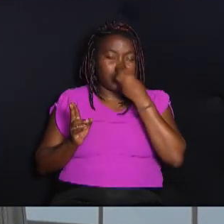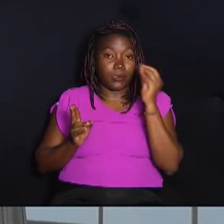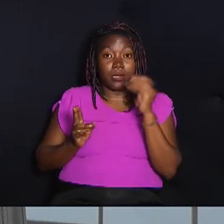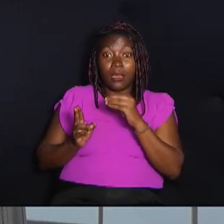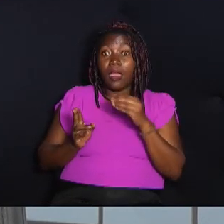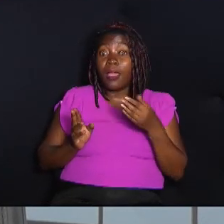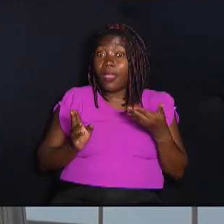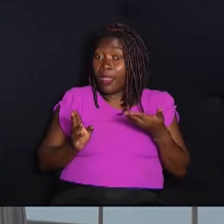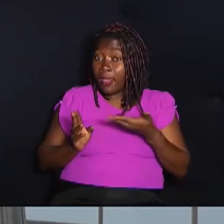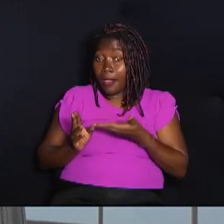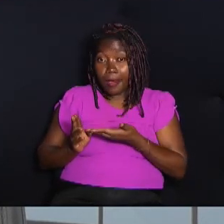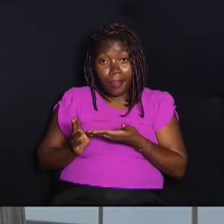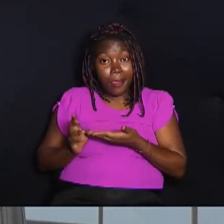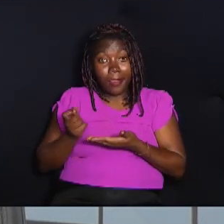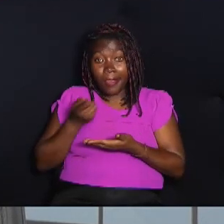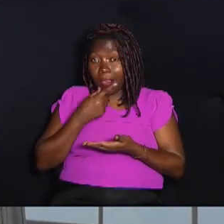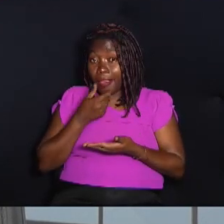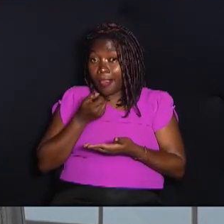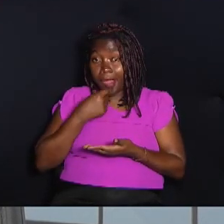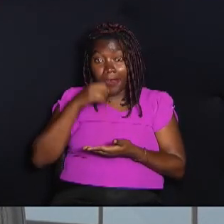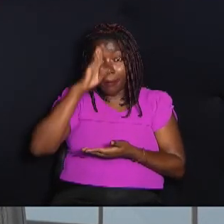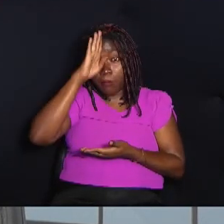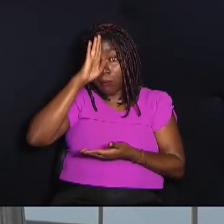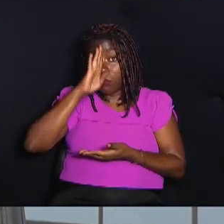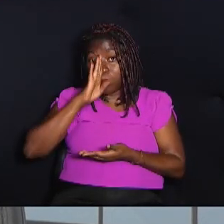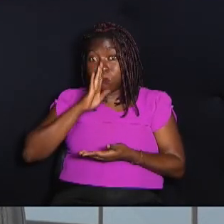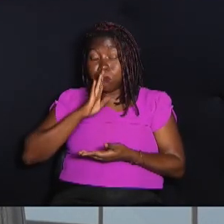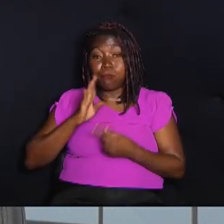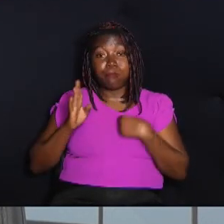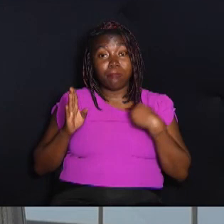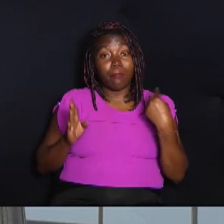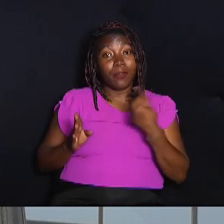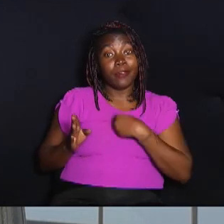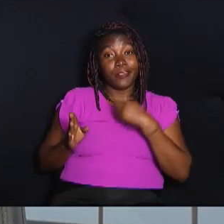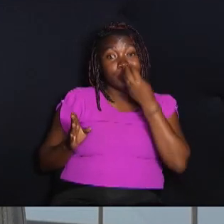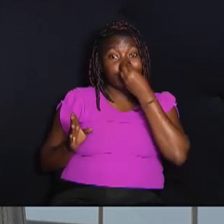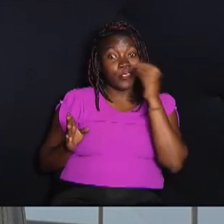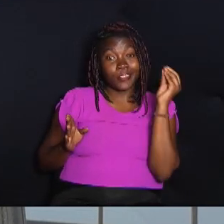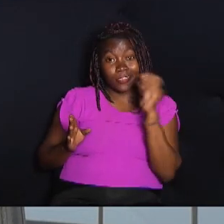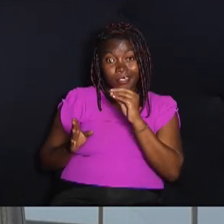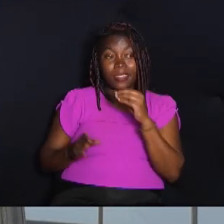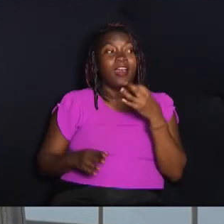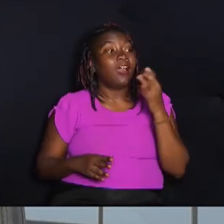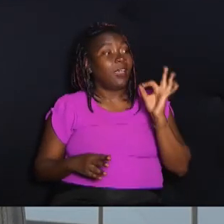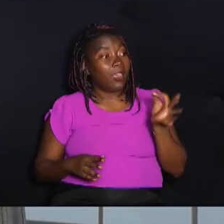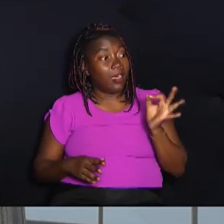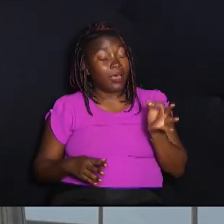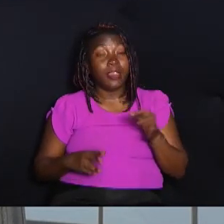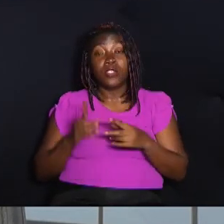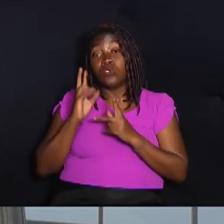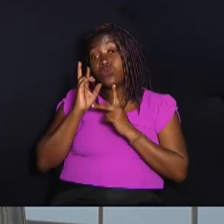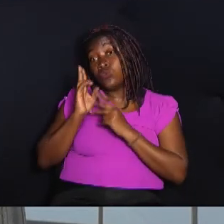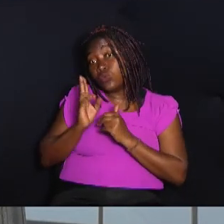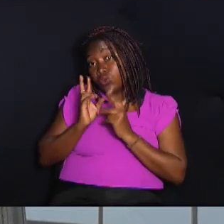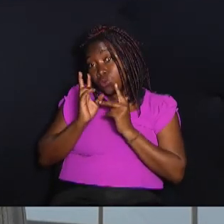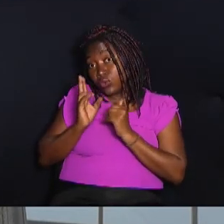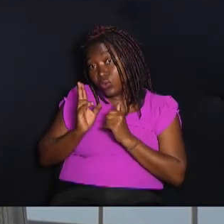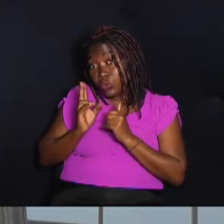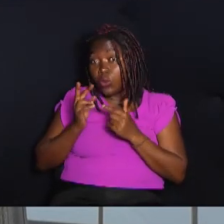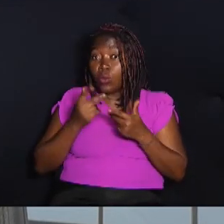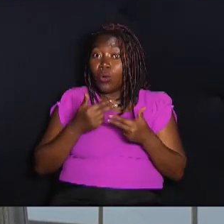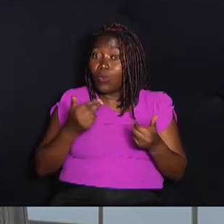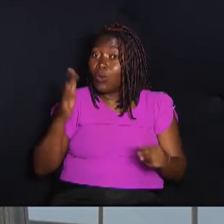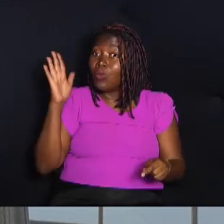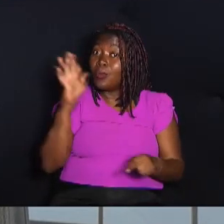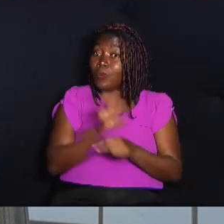sono, eu digo, é um remédio gratuito que a gente despreza. Exato. Né? Então, dormir é uma coisa que ajuda